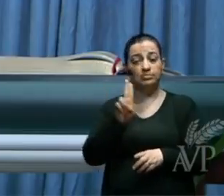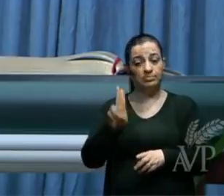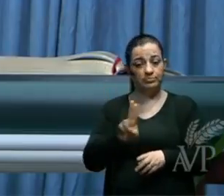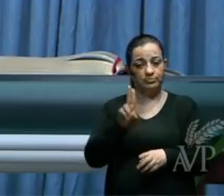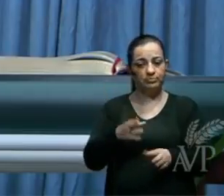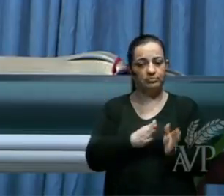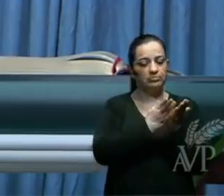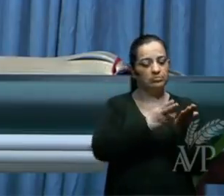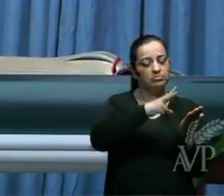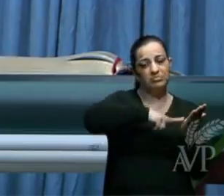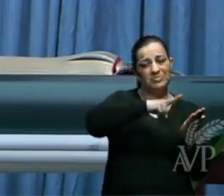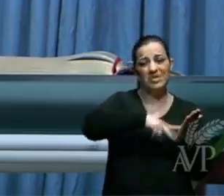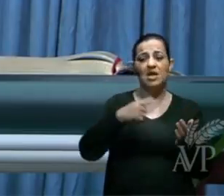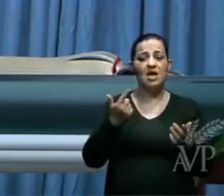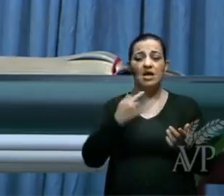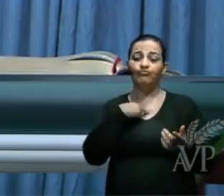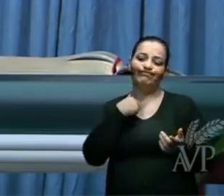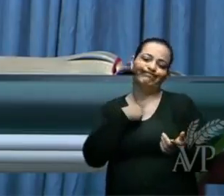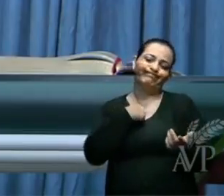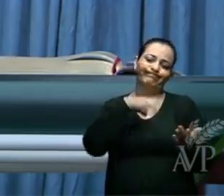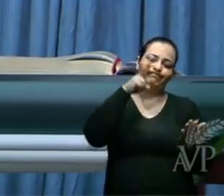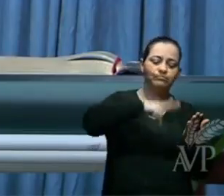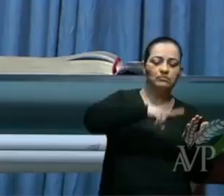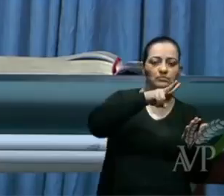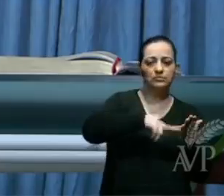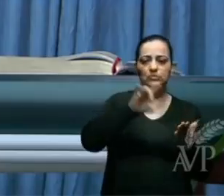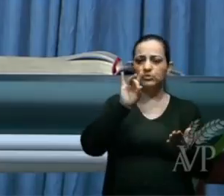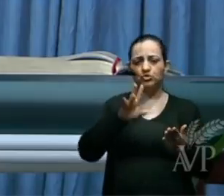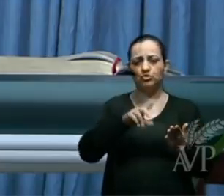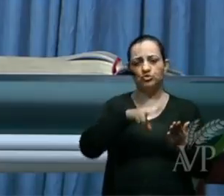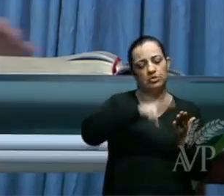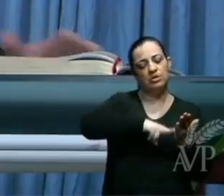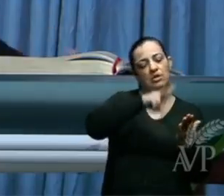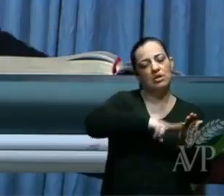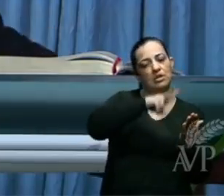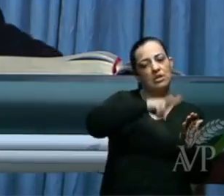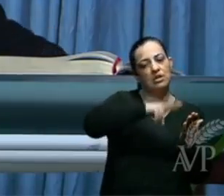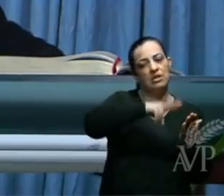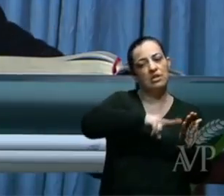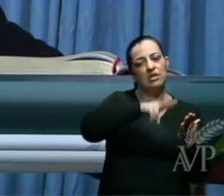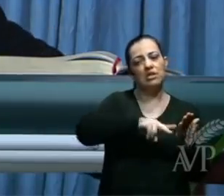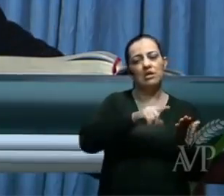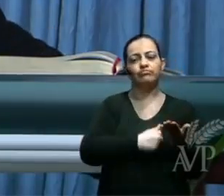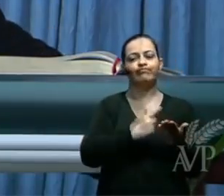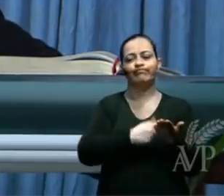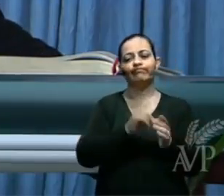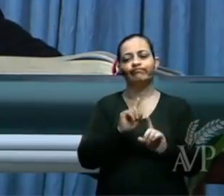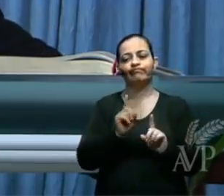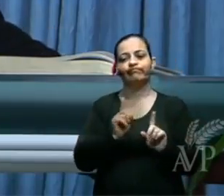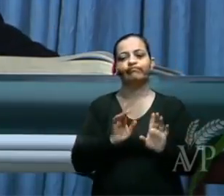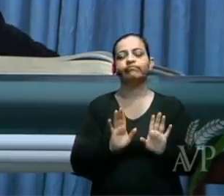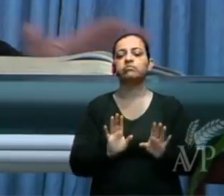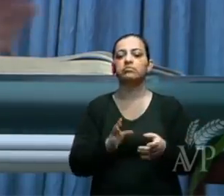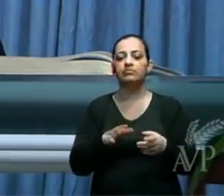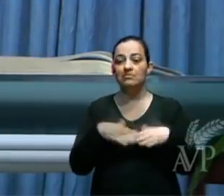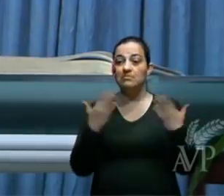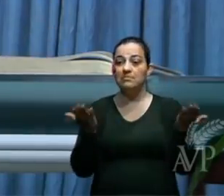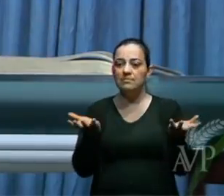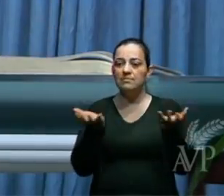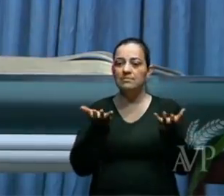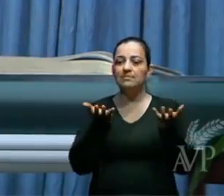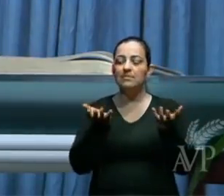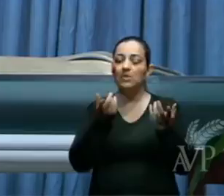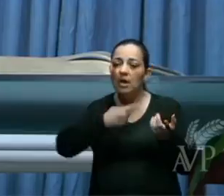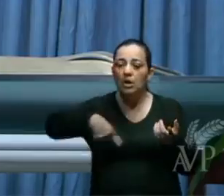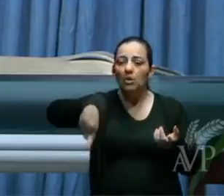eu não vou ler de somente ler a mensagem mas eu gostaria que